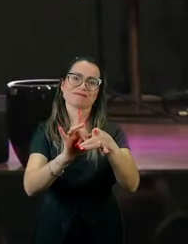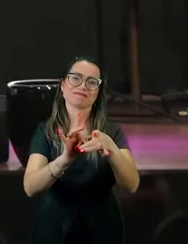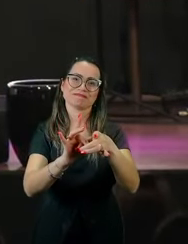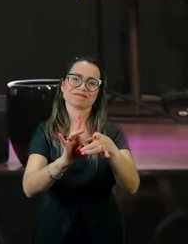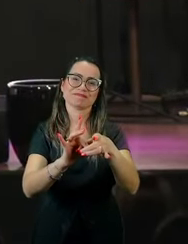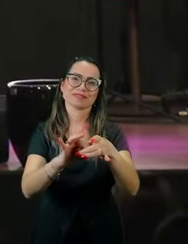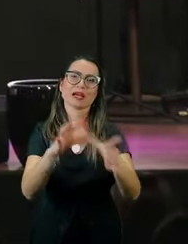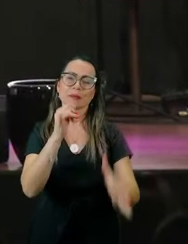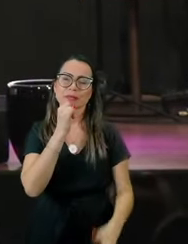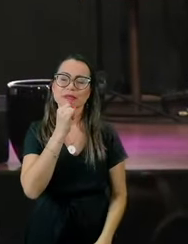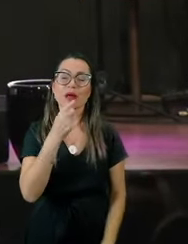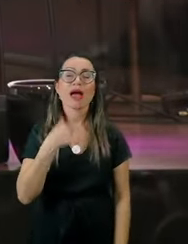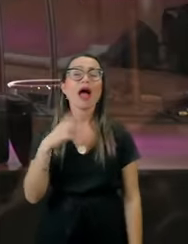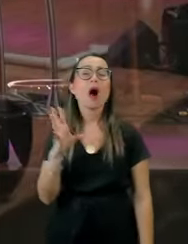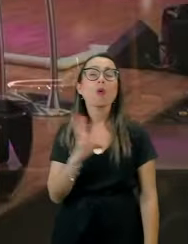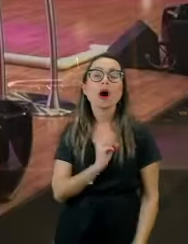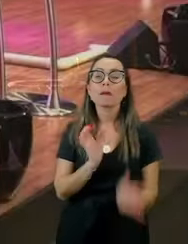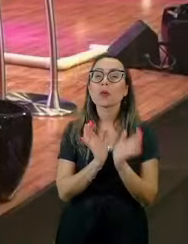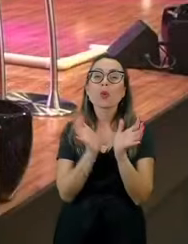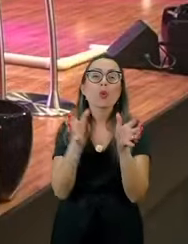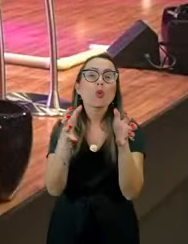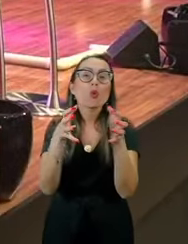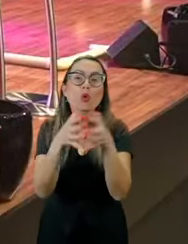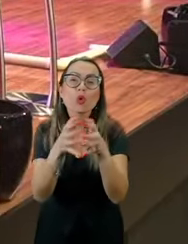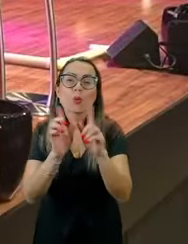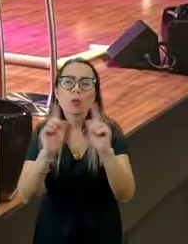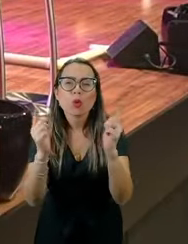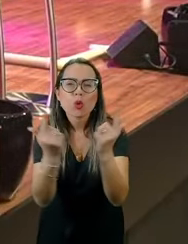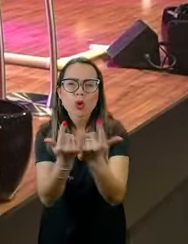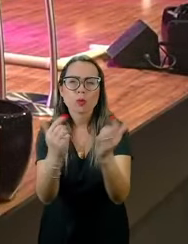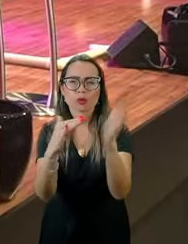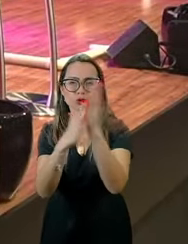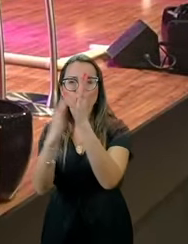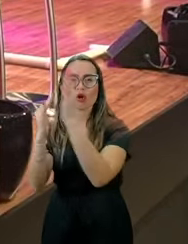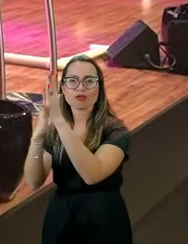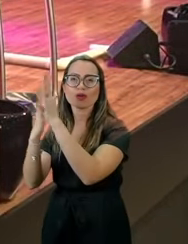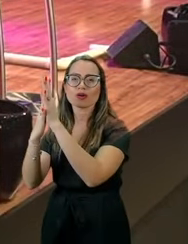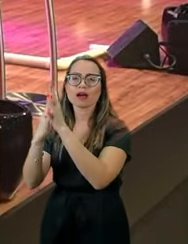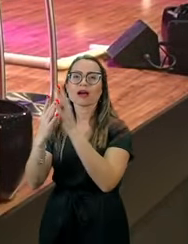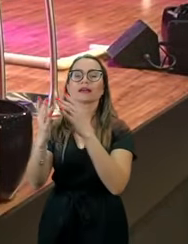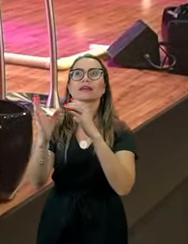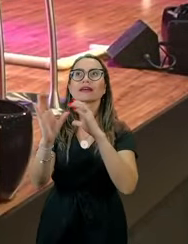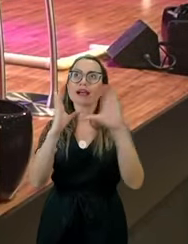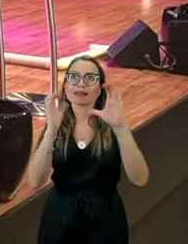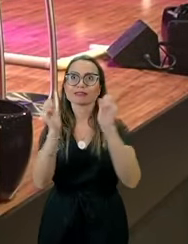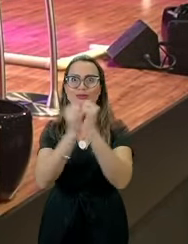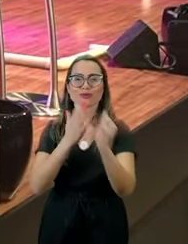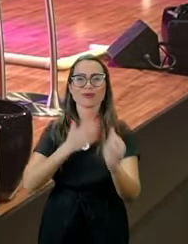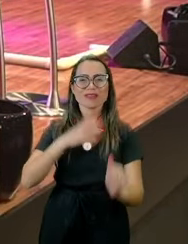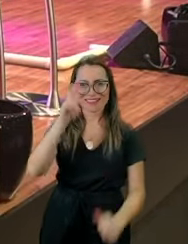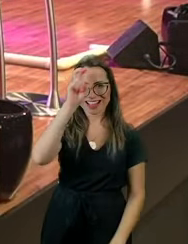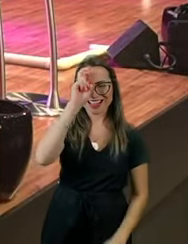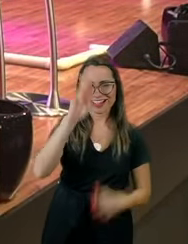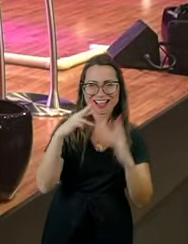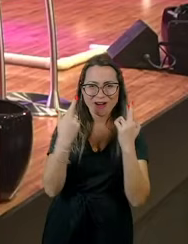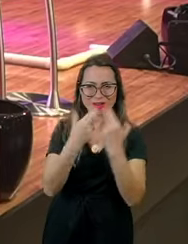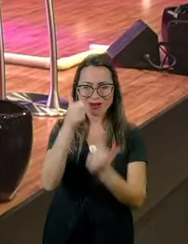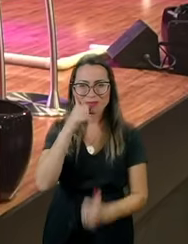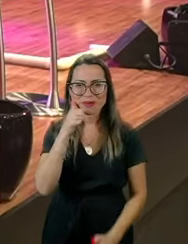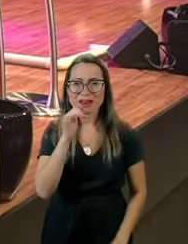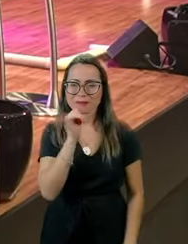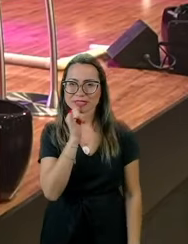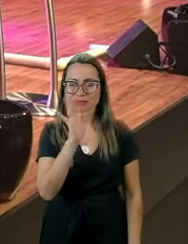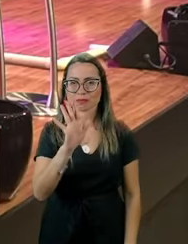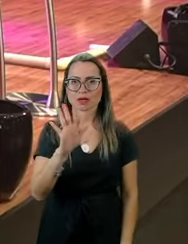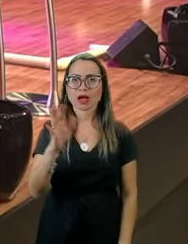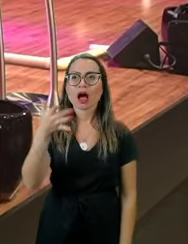ministra comigo na quinta. Eu amo porque eu prezo pessoas de verdade. Se é uma qualidade que eu amo numa pessoa, ela ser de verdade. Ela não precisa